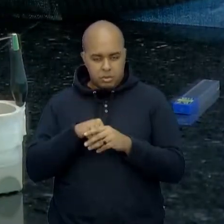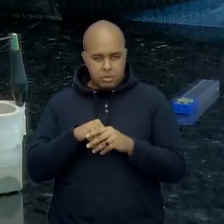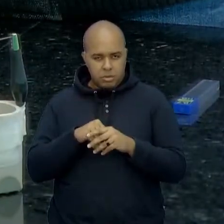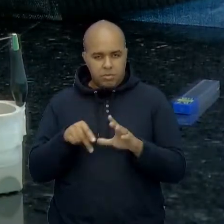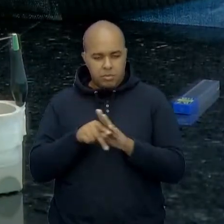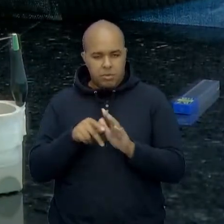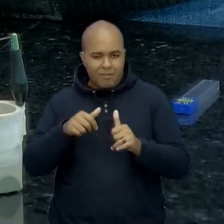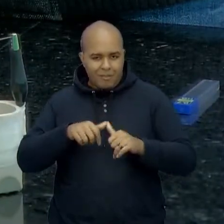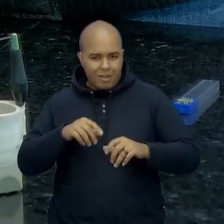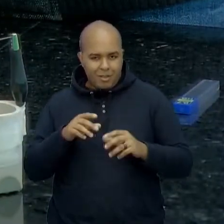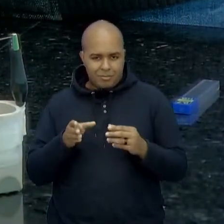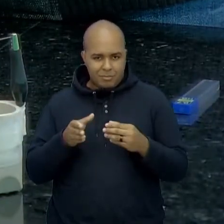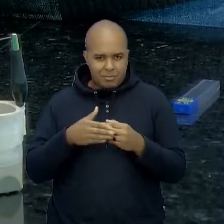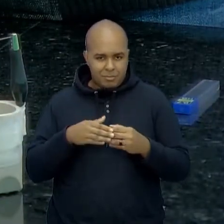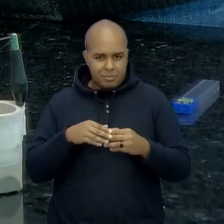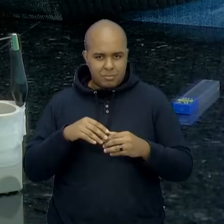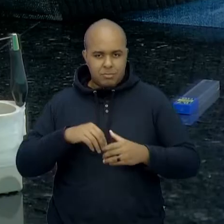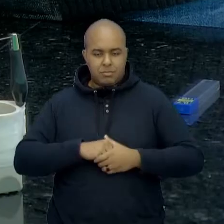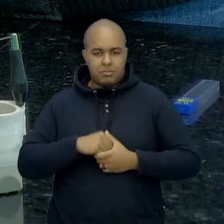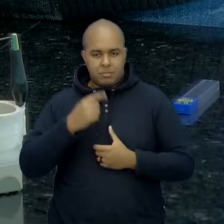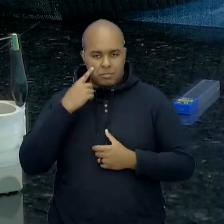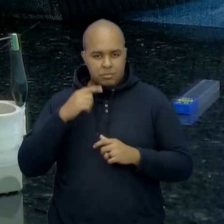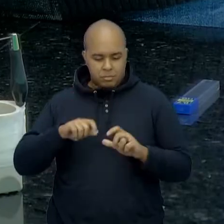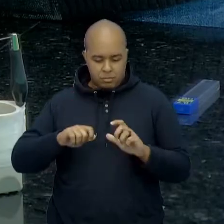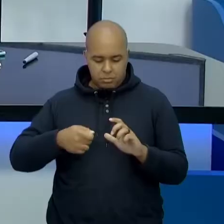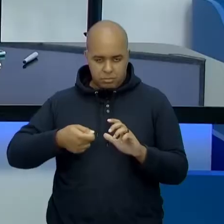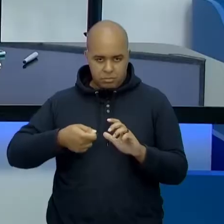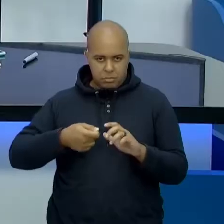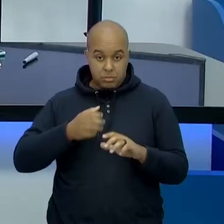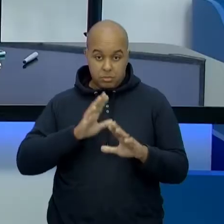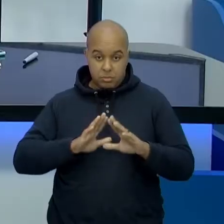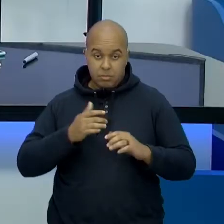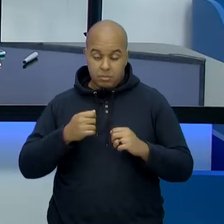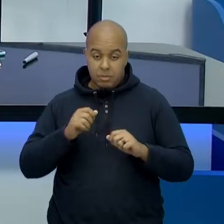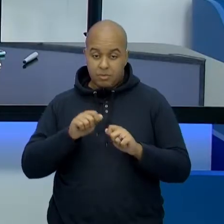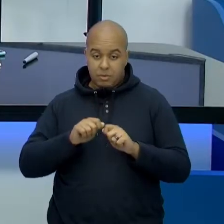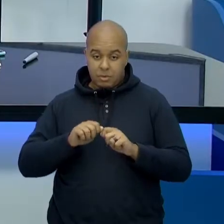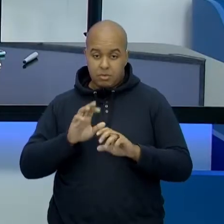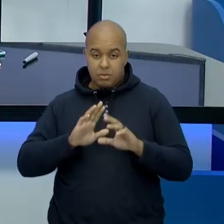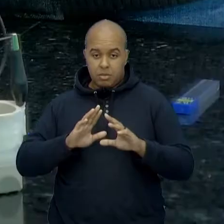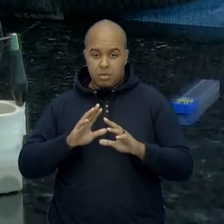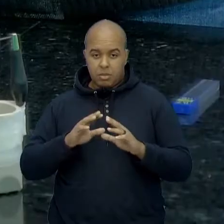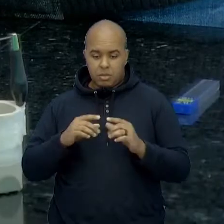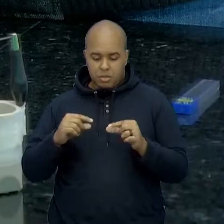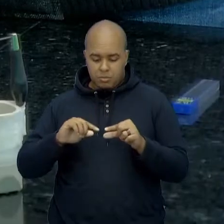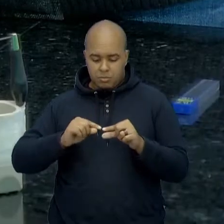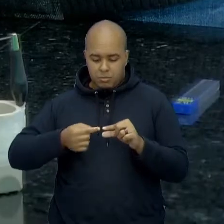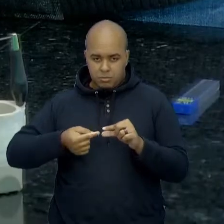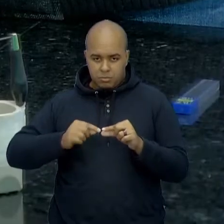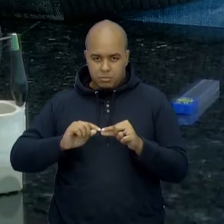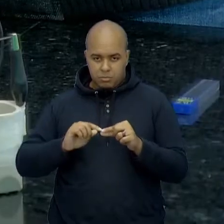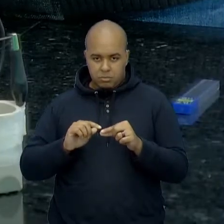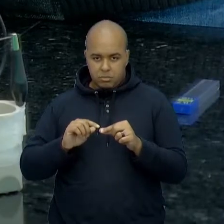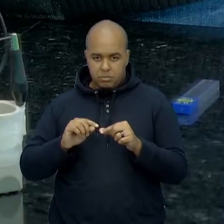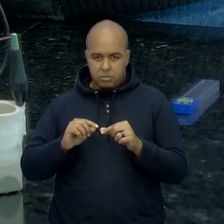aqui para fechar o circuito, né? Uma garra. Cuidado que tem que fazer em volta aqui